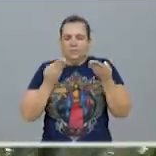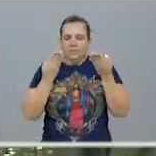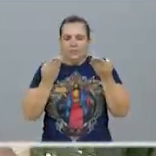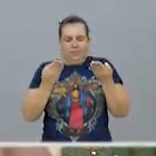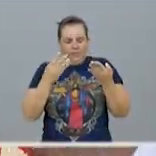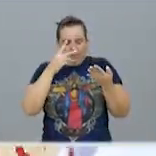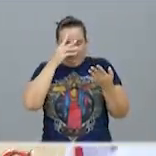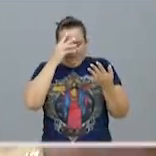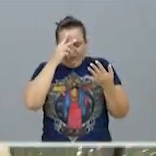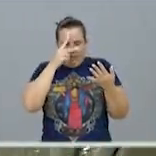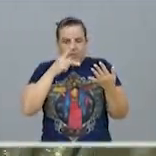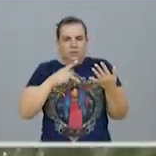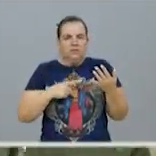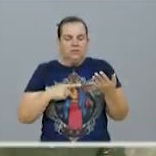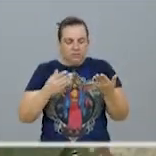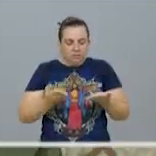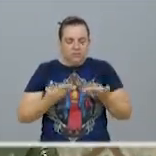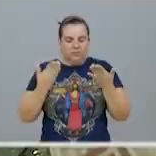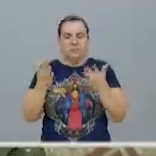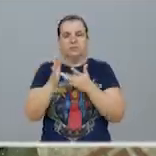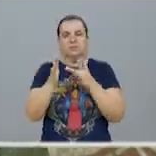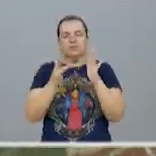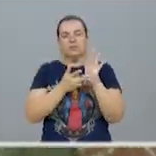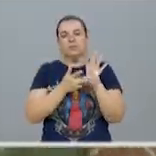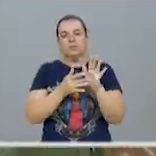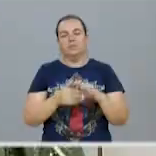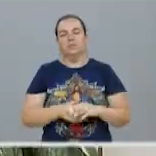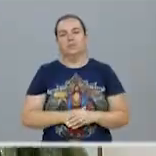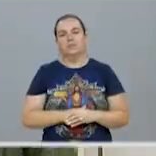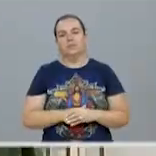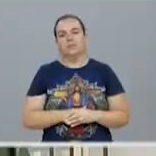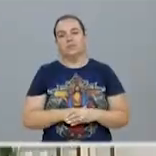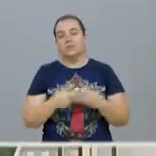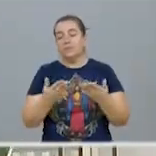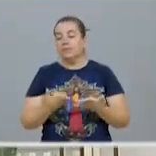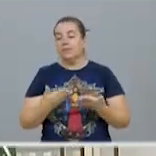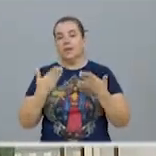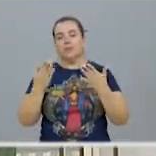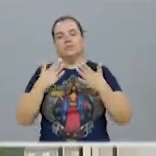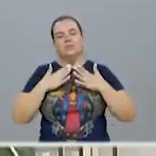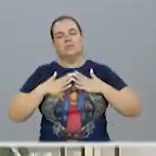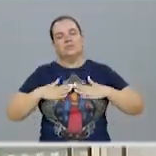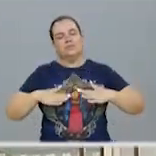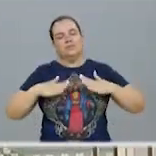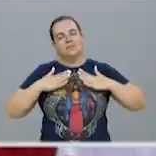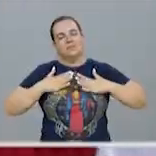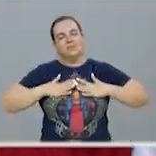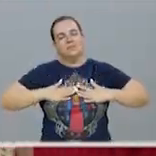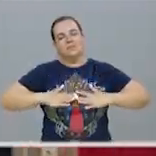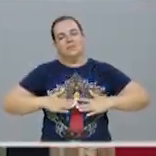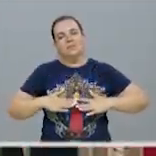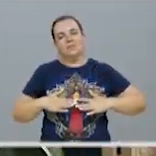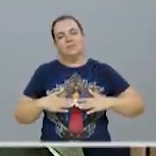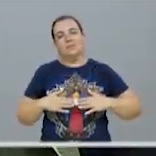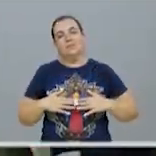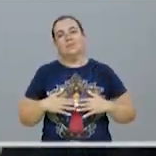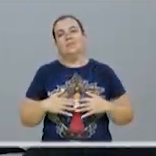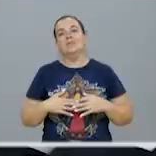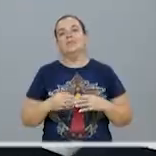se oferece como refúgio, Jesus se oferece como descanso, Jesus se oferece